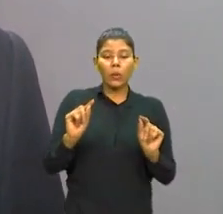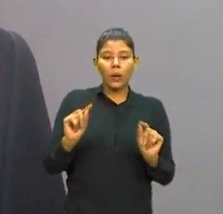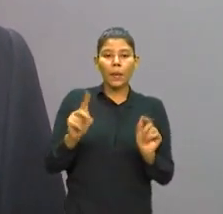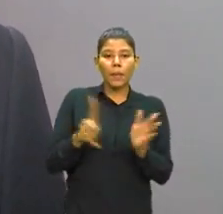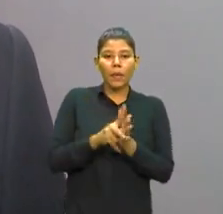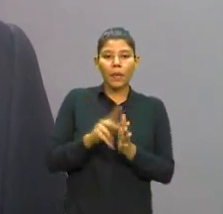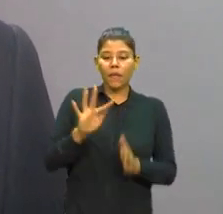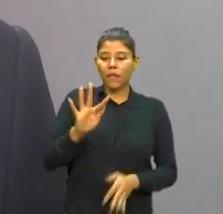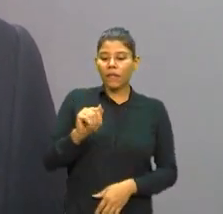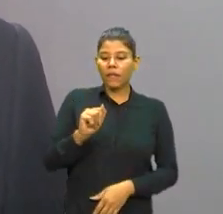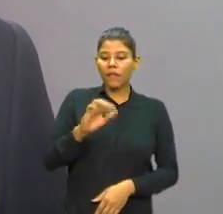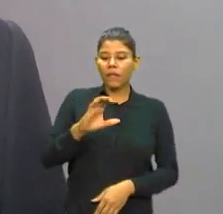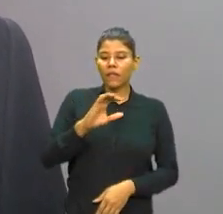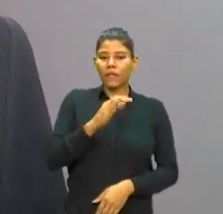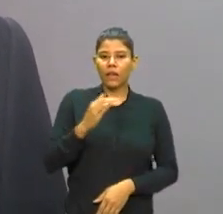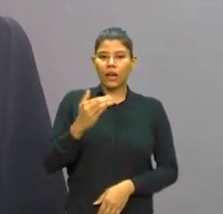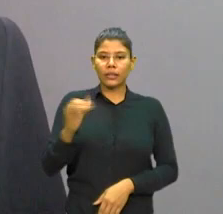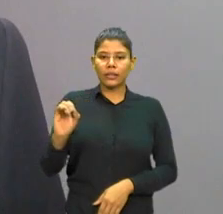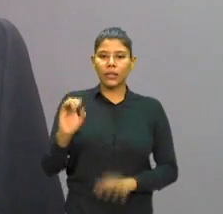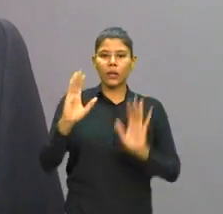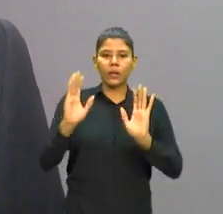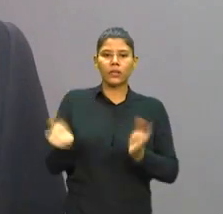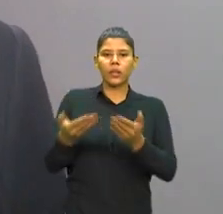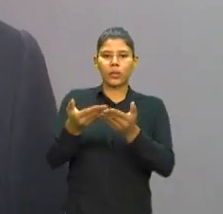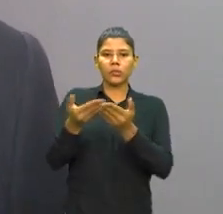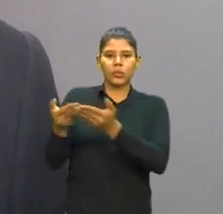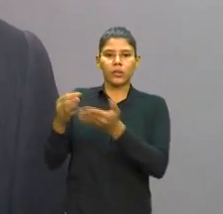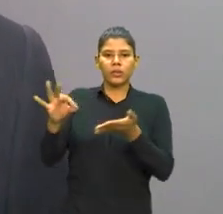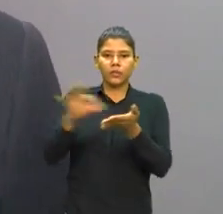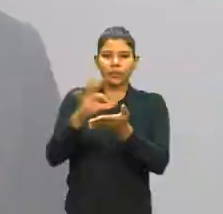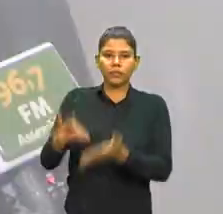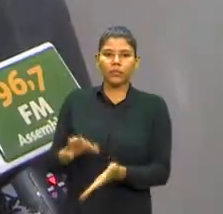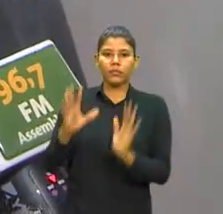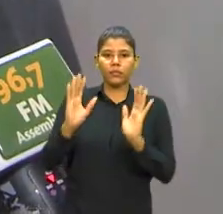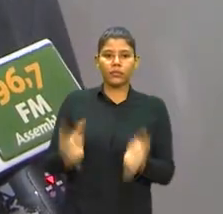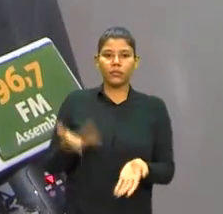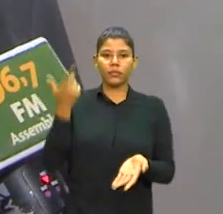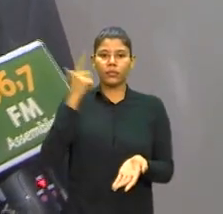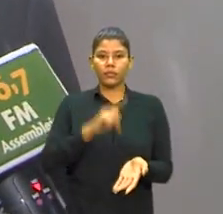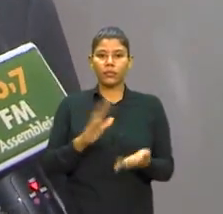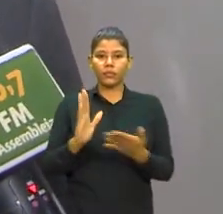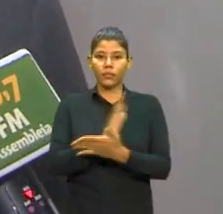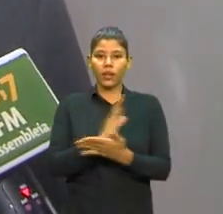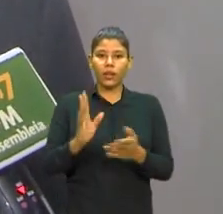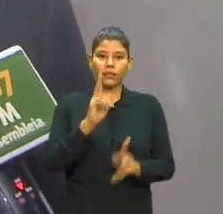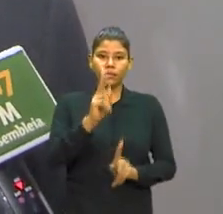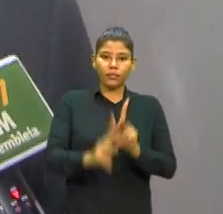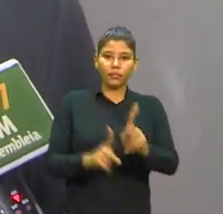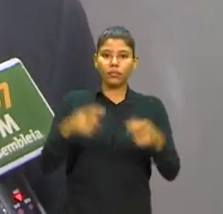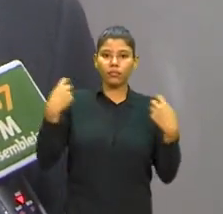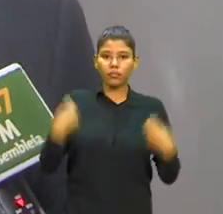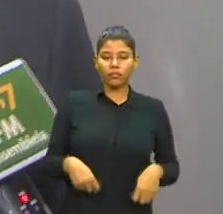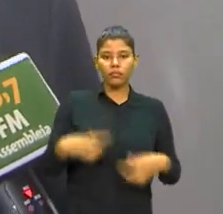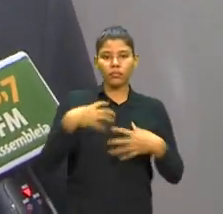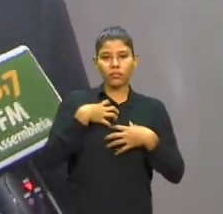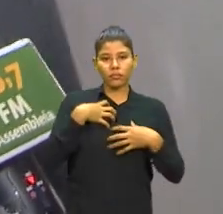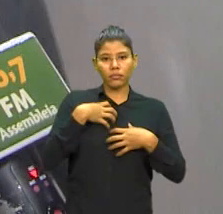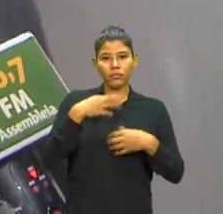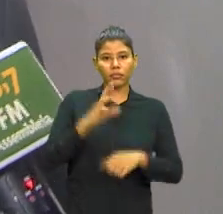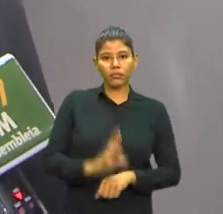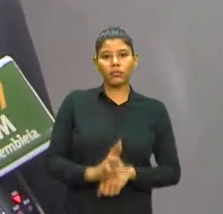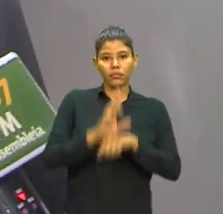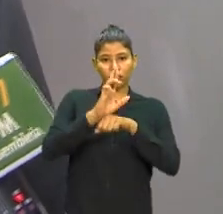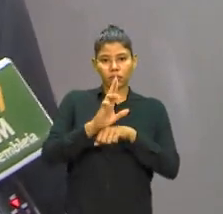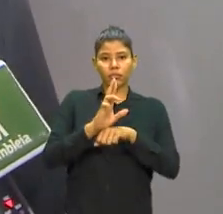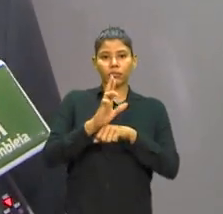relatório Pronto já tô solicitando assinatura já consegui a assinatura de alguns deputados a população precisa se sentir representada que